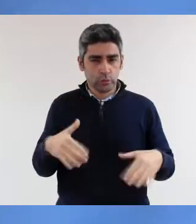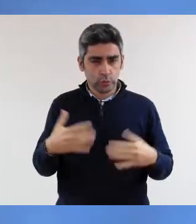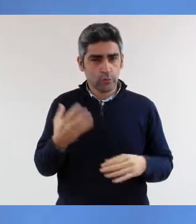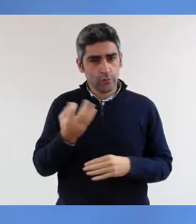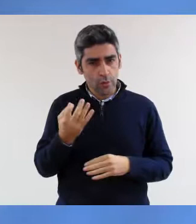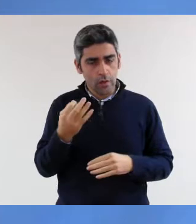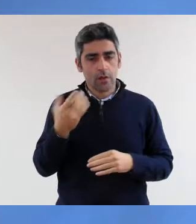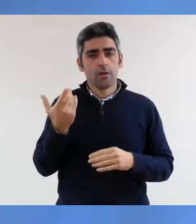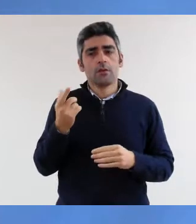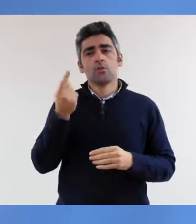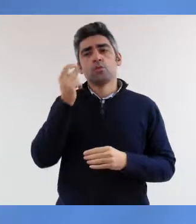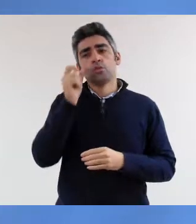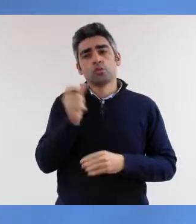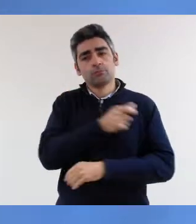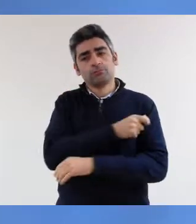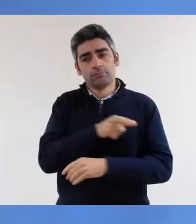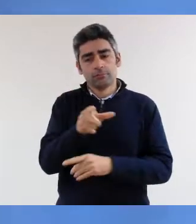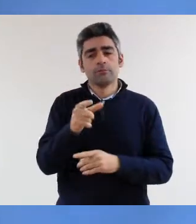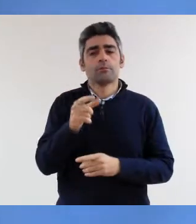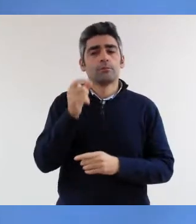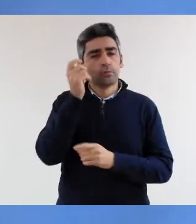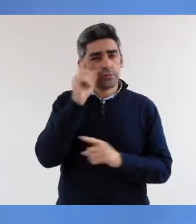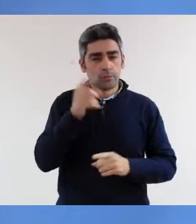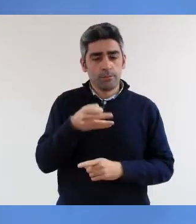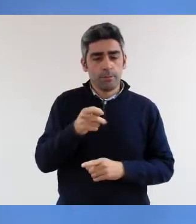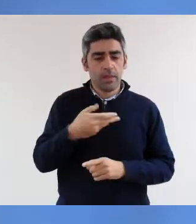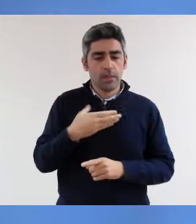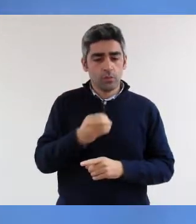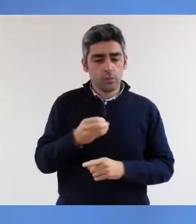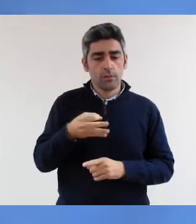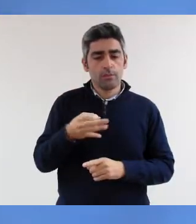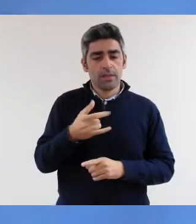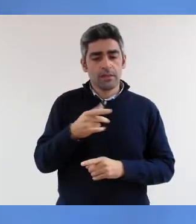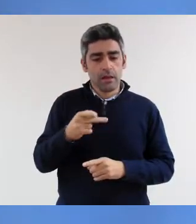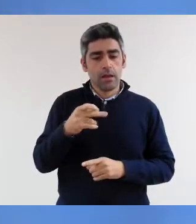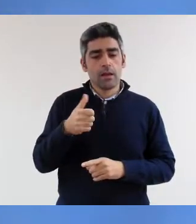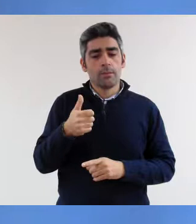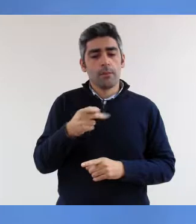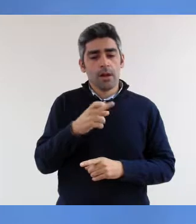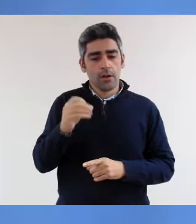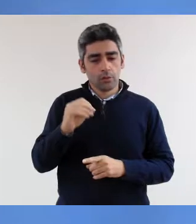programação é magnífica contudo o facto com o comissário europeu